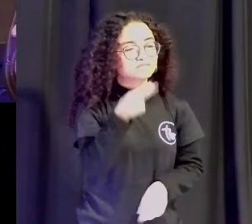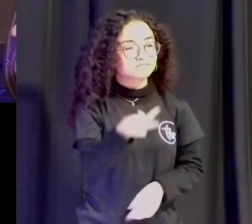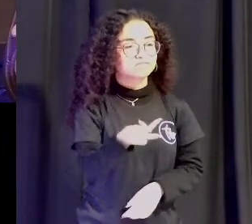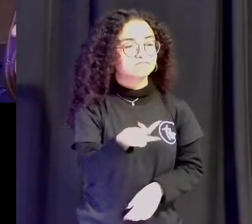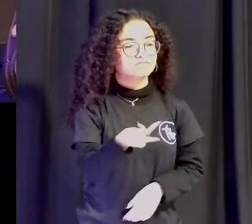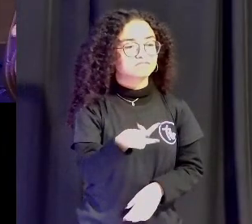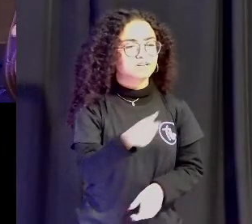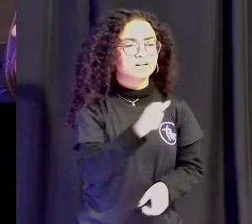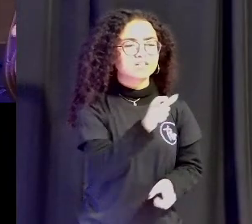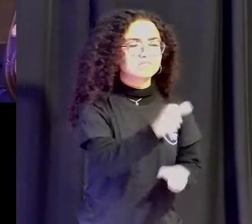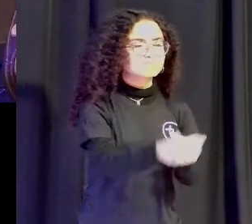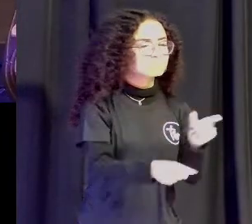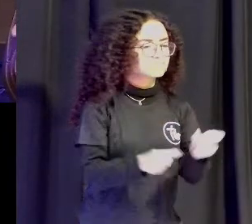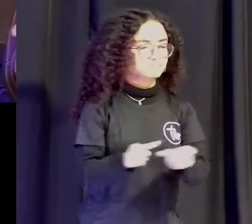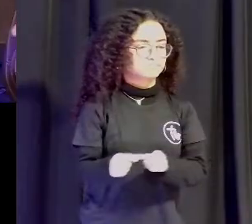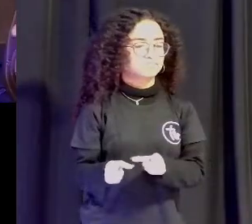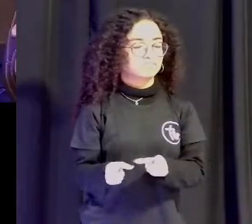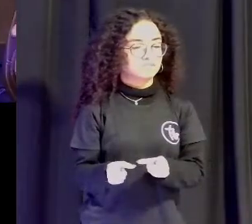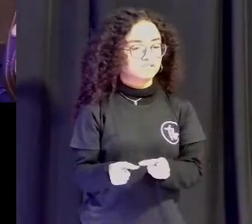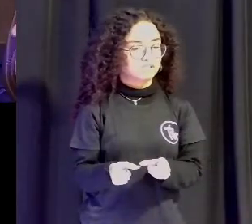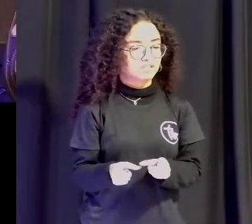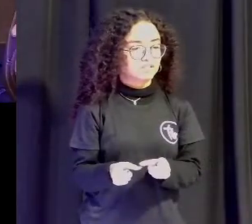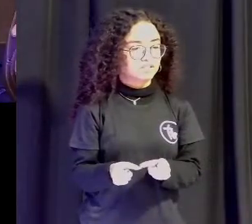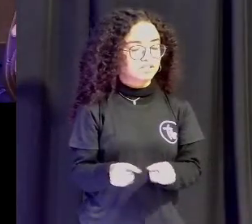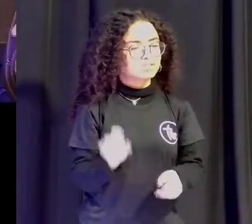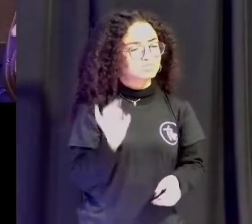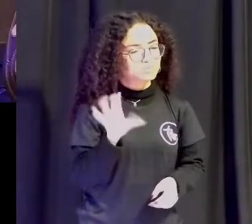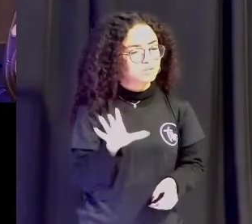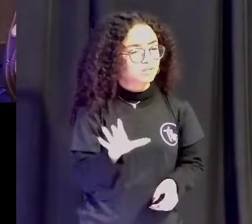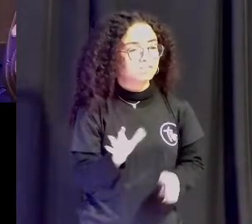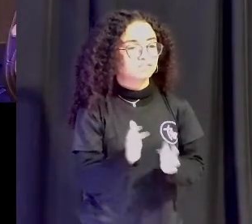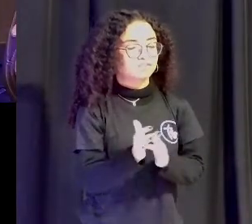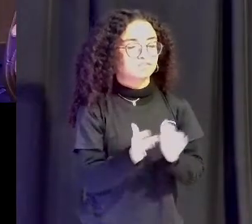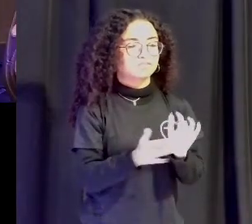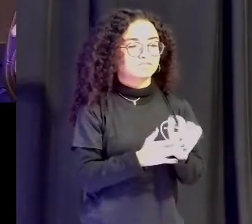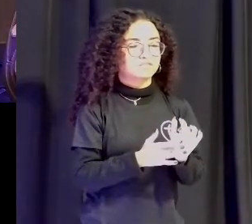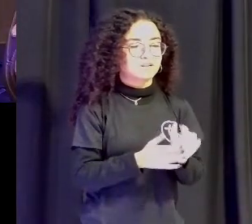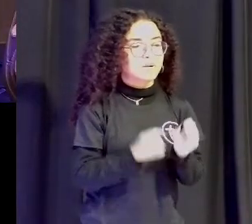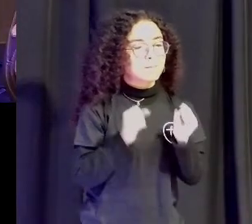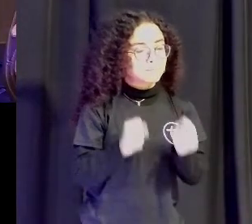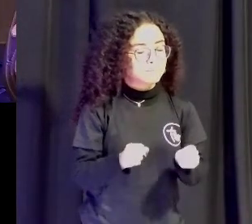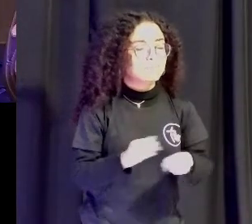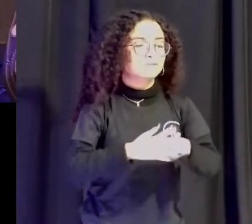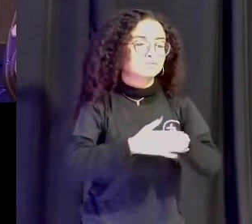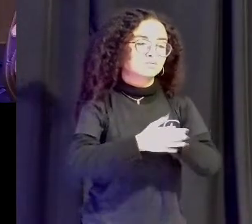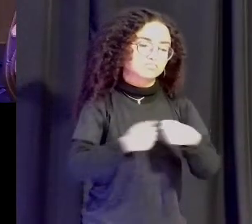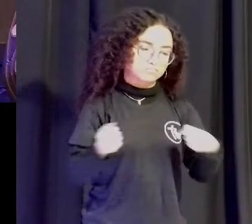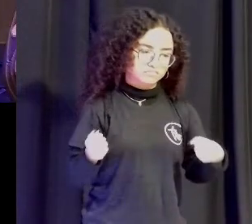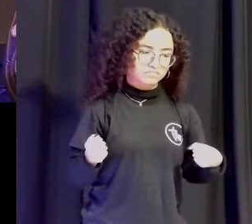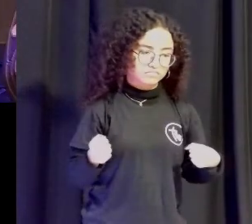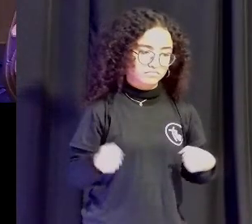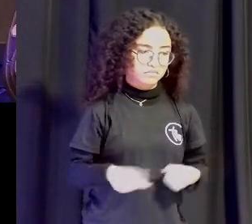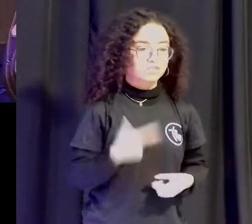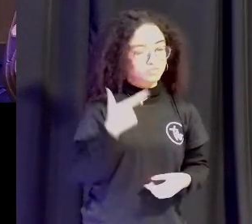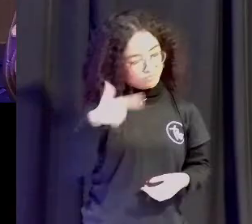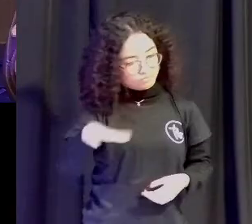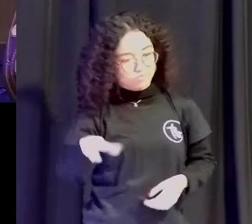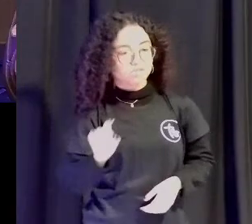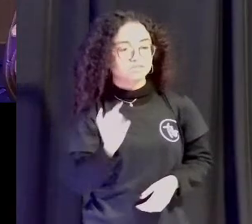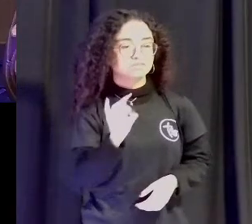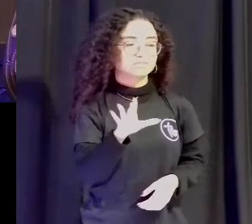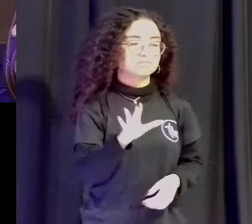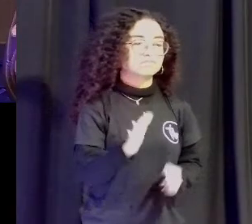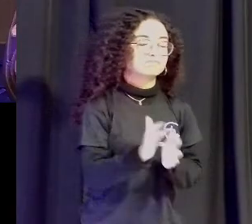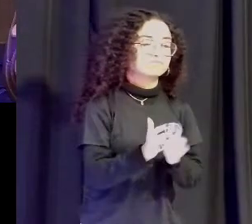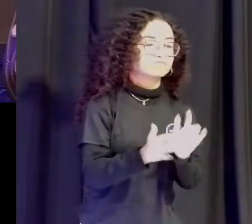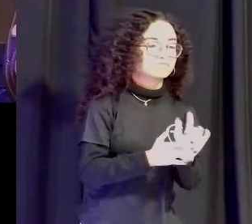que seja, é que só Jesus é capaz de curar. Vamos repetir?